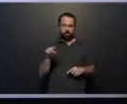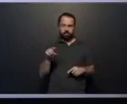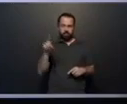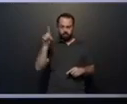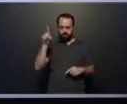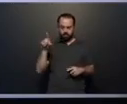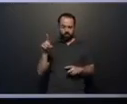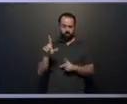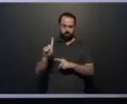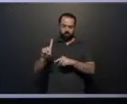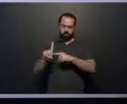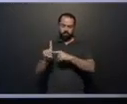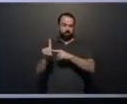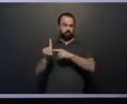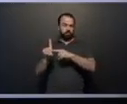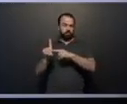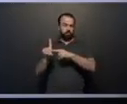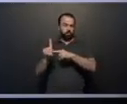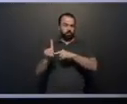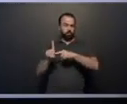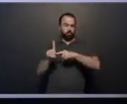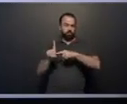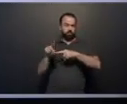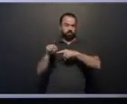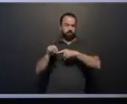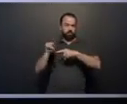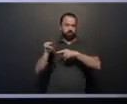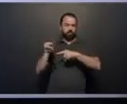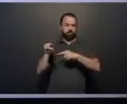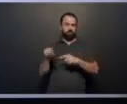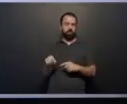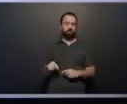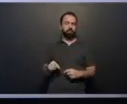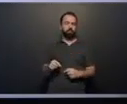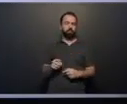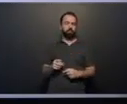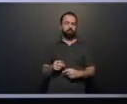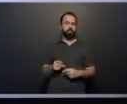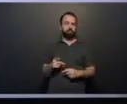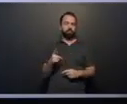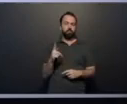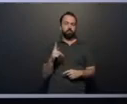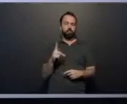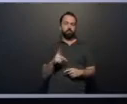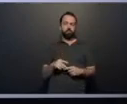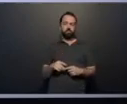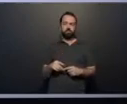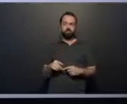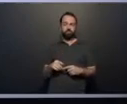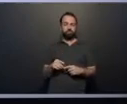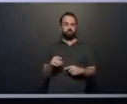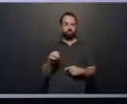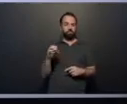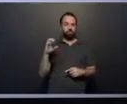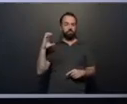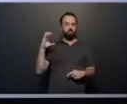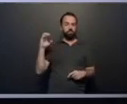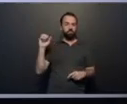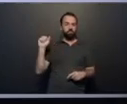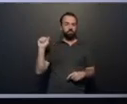que formam o ângulo reto, o ângulo de 90 graus, que são chamados de